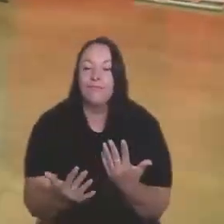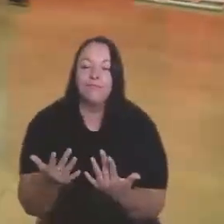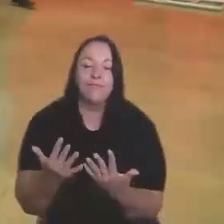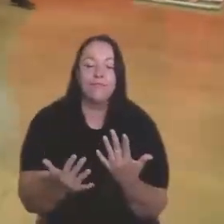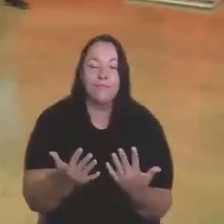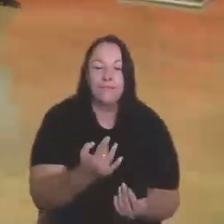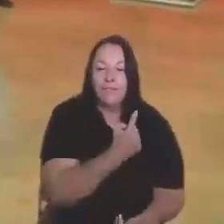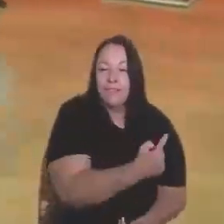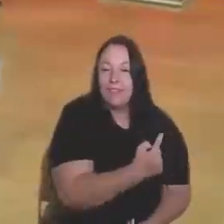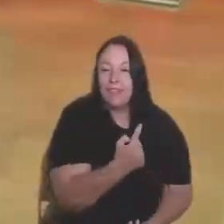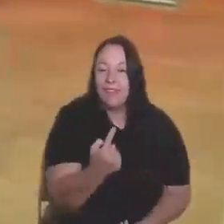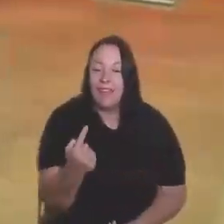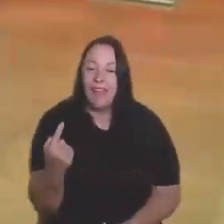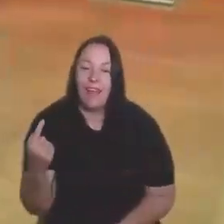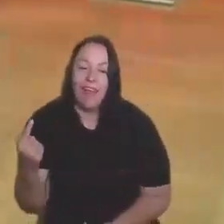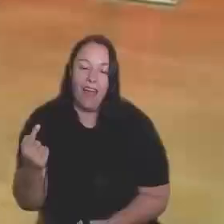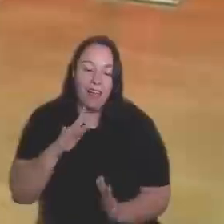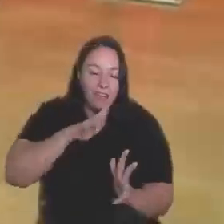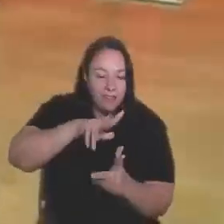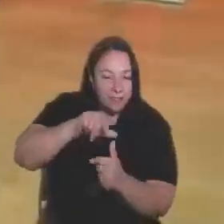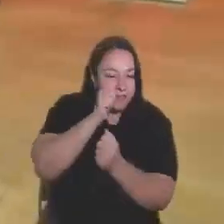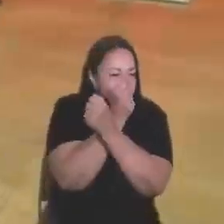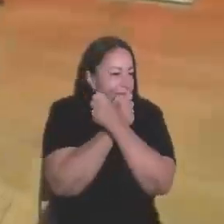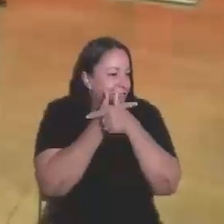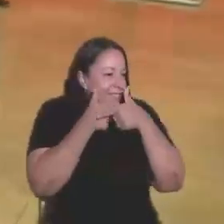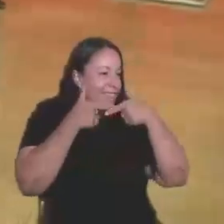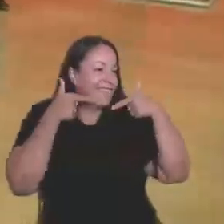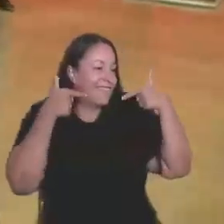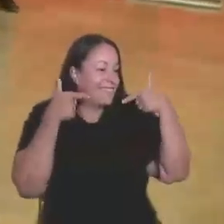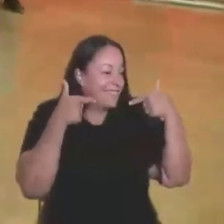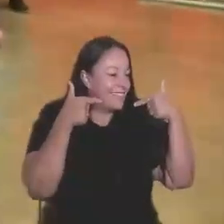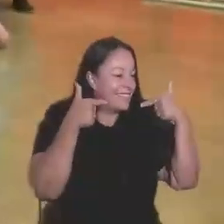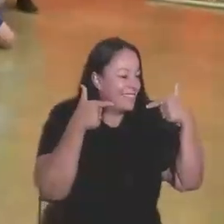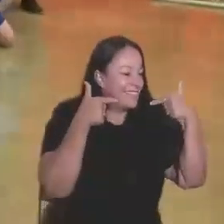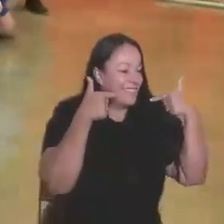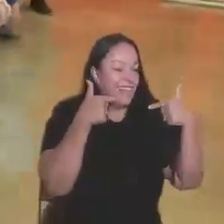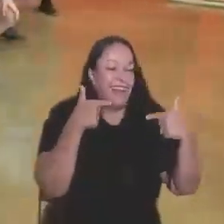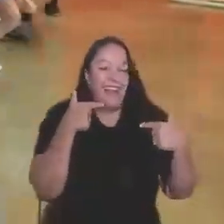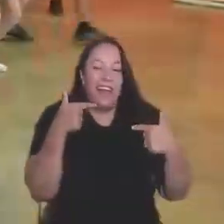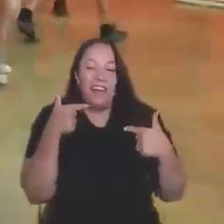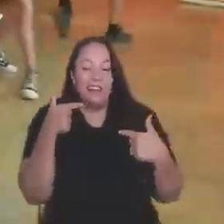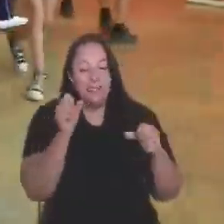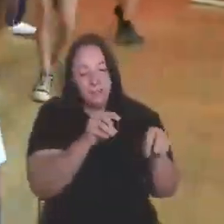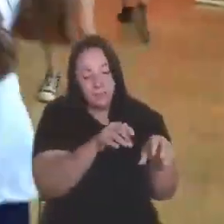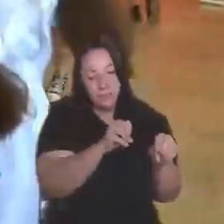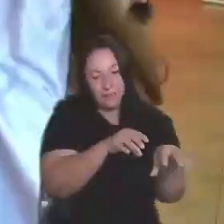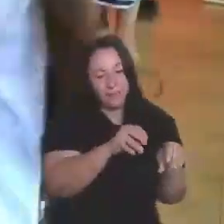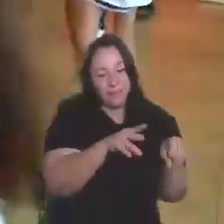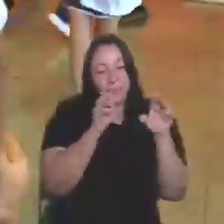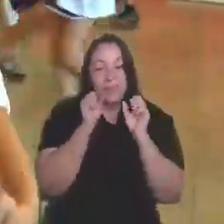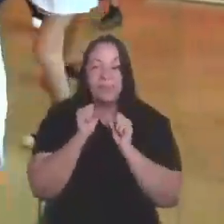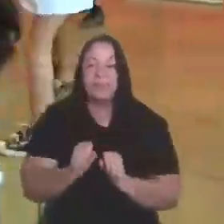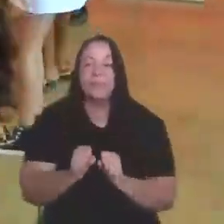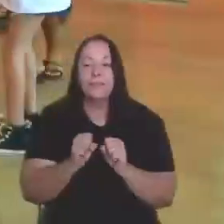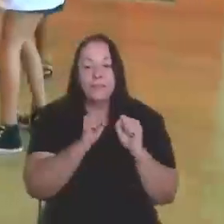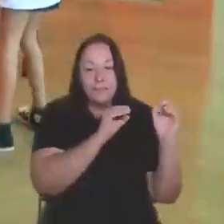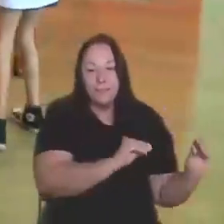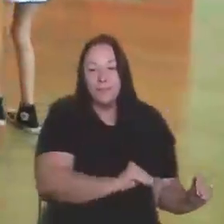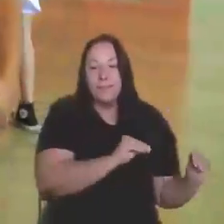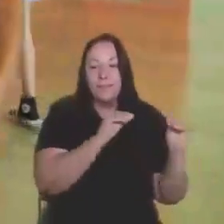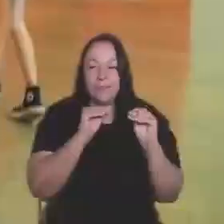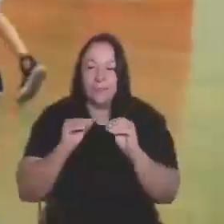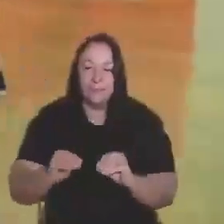com cada mudinho o mundo sorrir. Davi ensinou que podemos